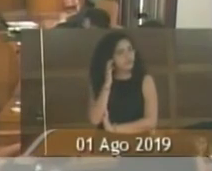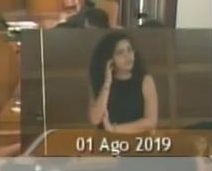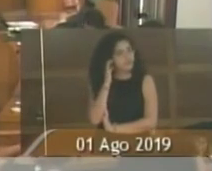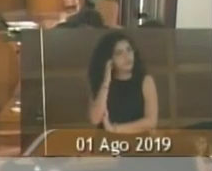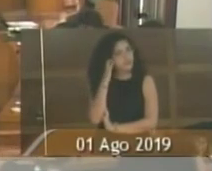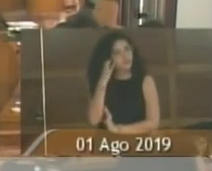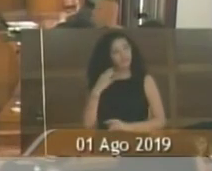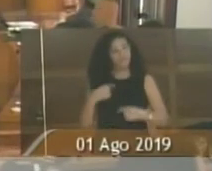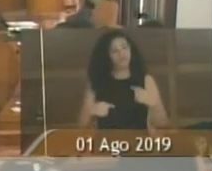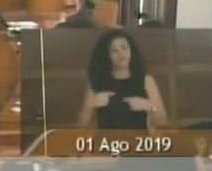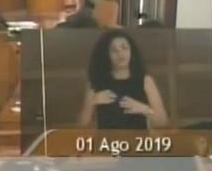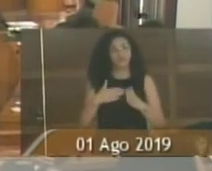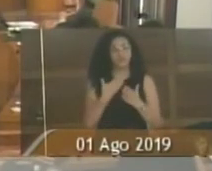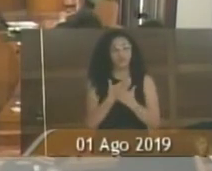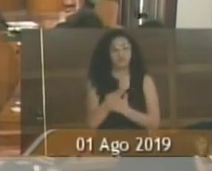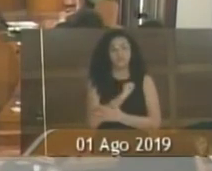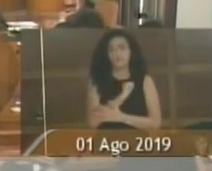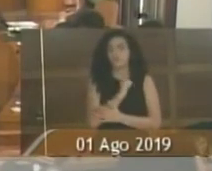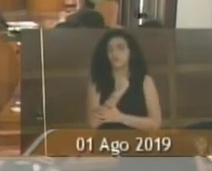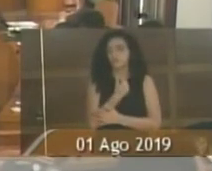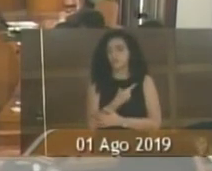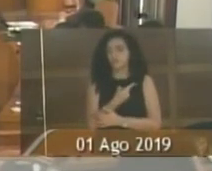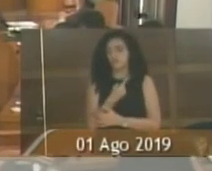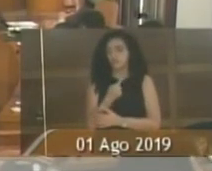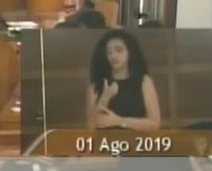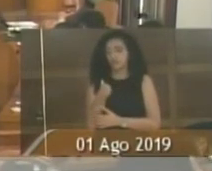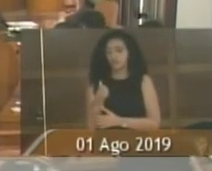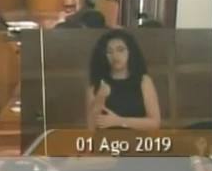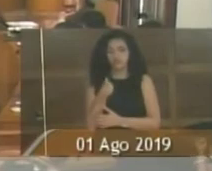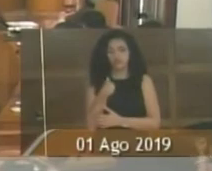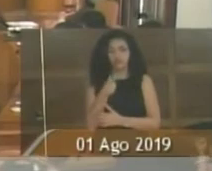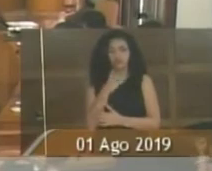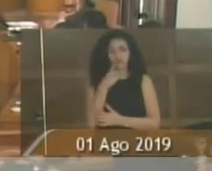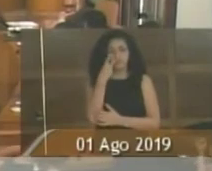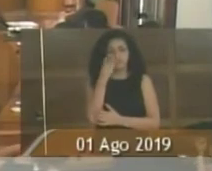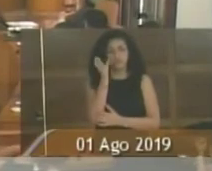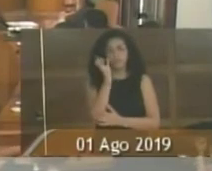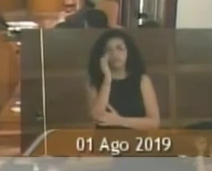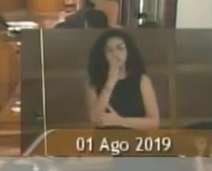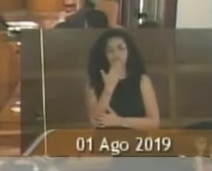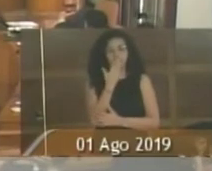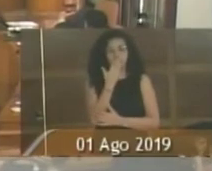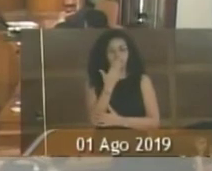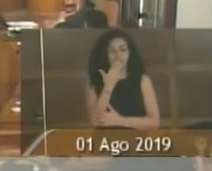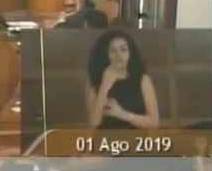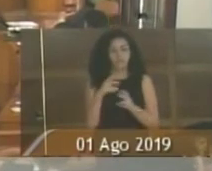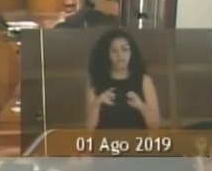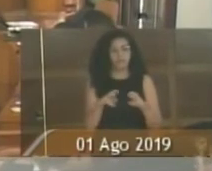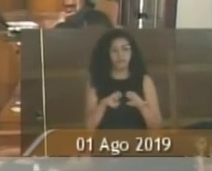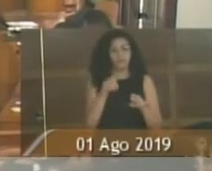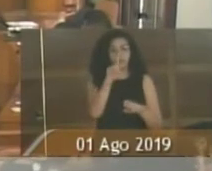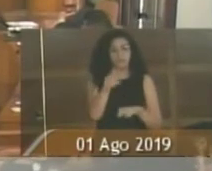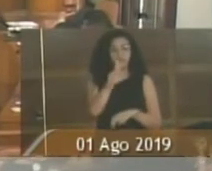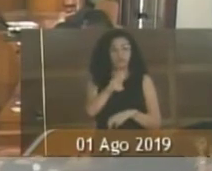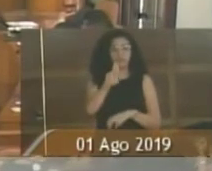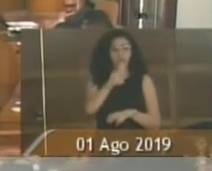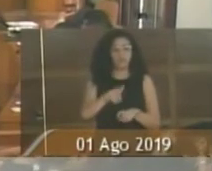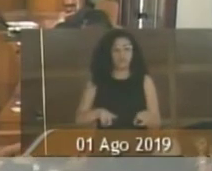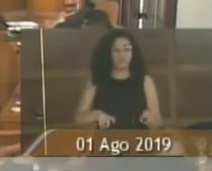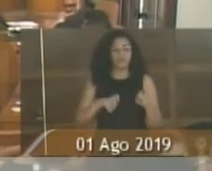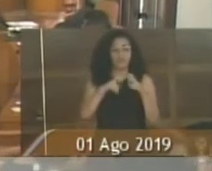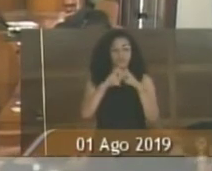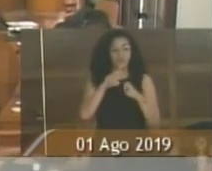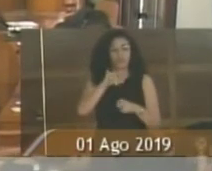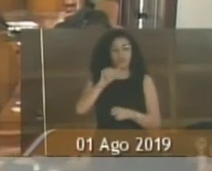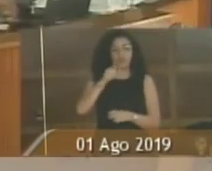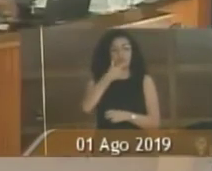Em discussão única, requerimento número 276, de autoria da vereadora Tite Brasil, solicitando à mesa diretora ser liberado o uso do plenário presidente Benedito